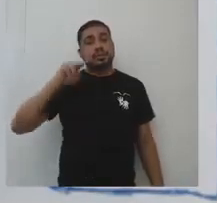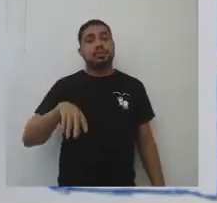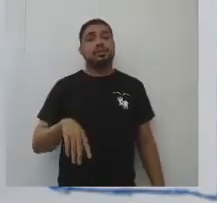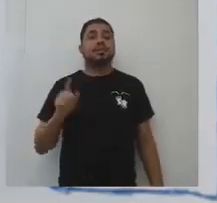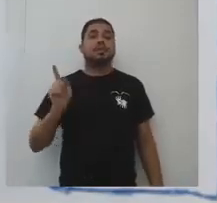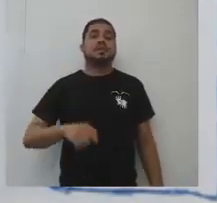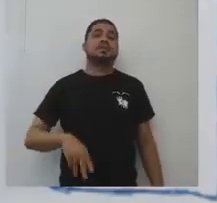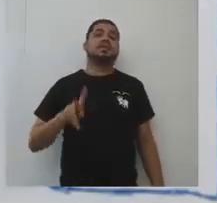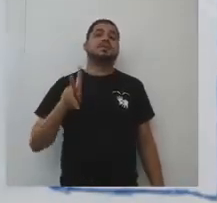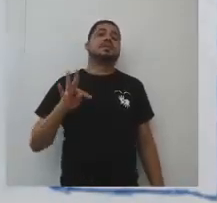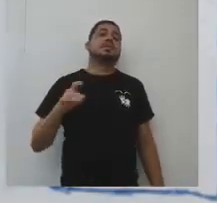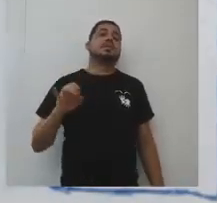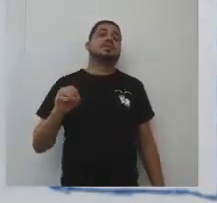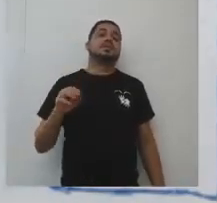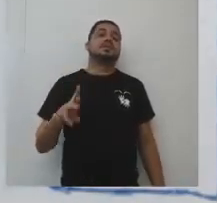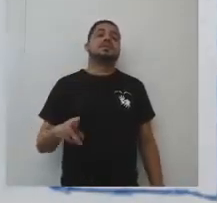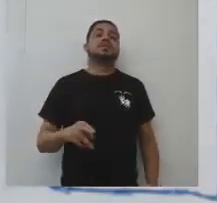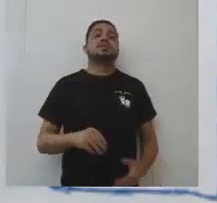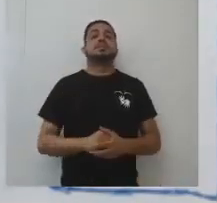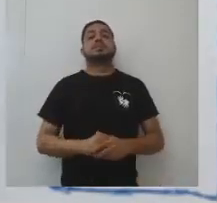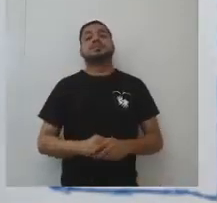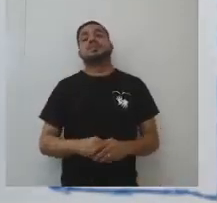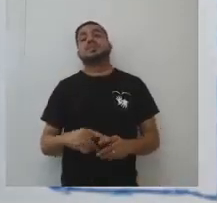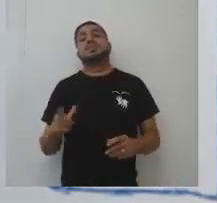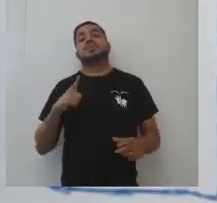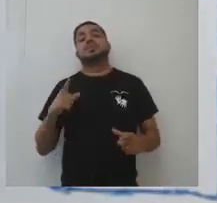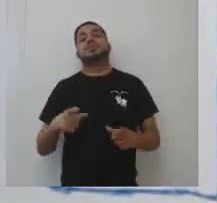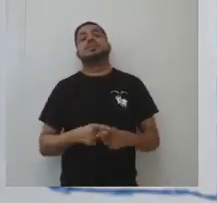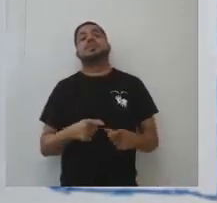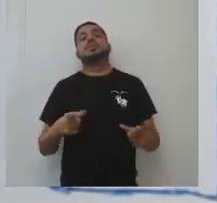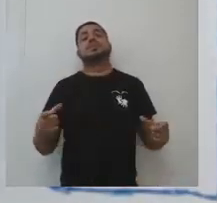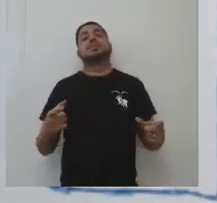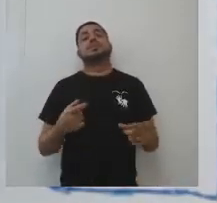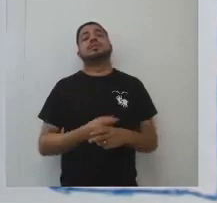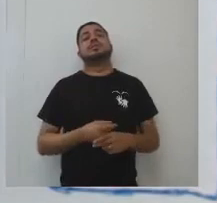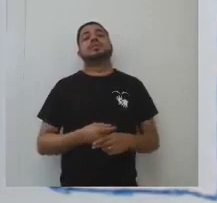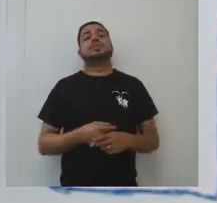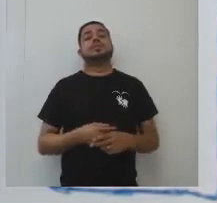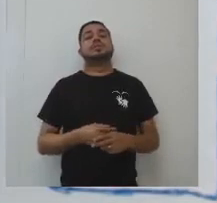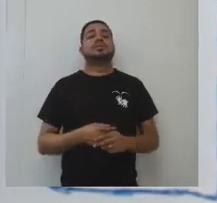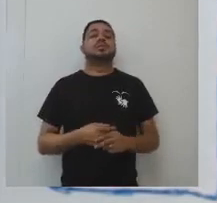um vetor, o campo elétrico é uma grandeza